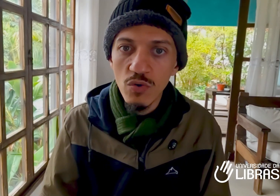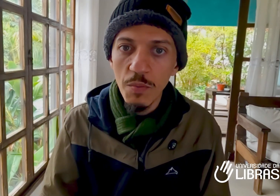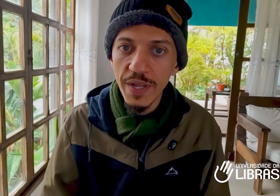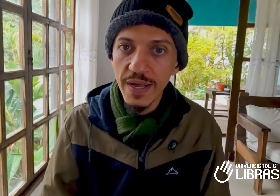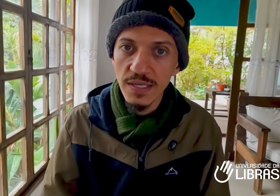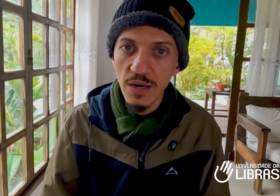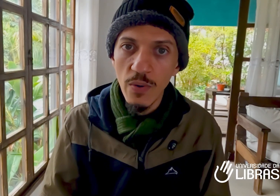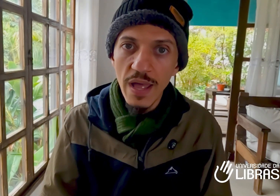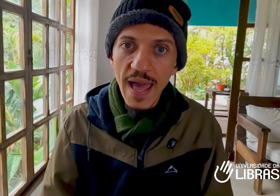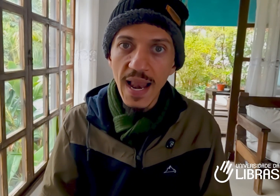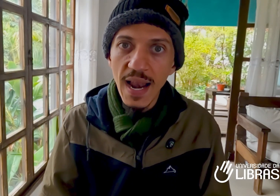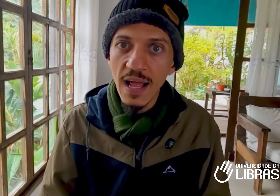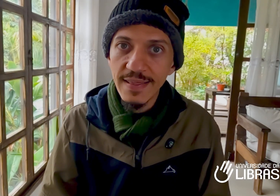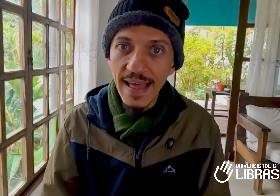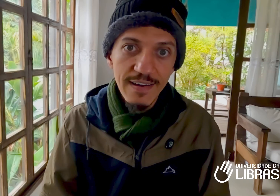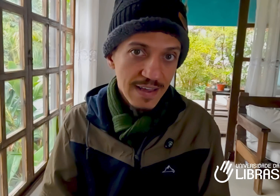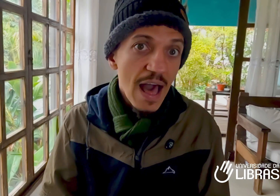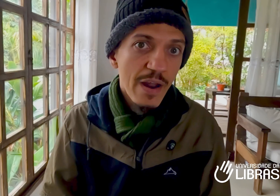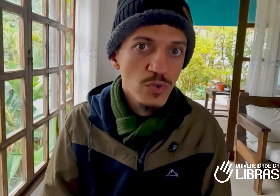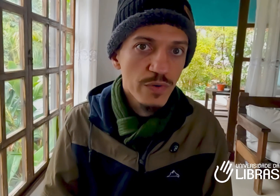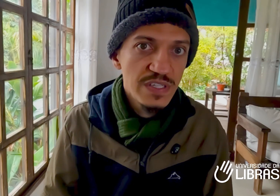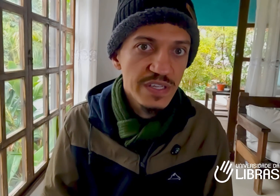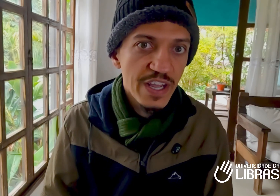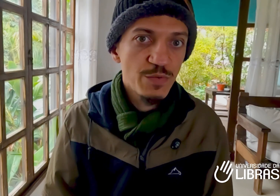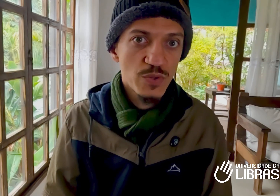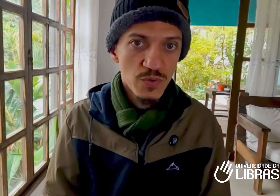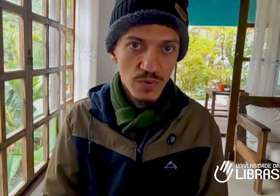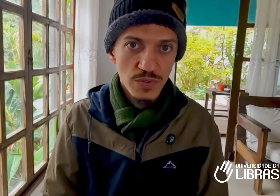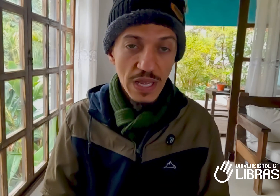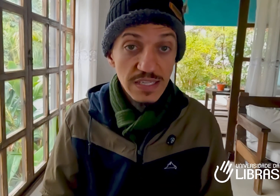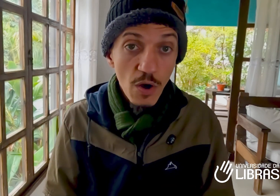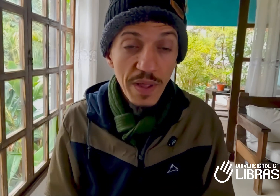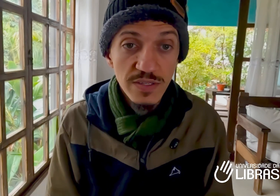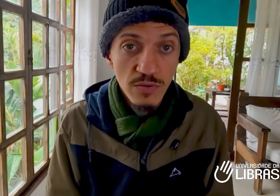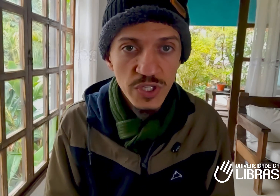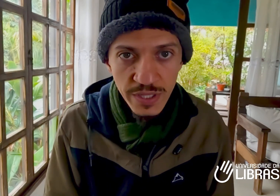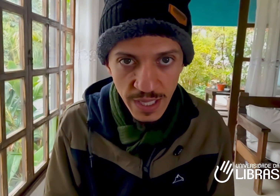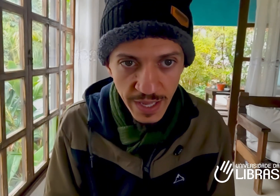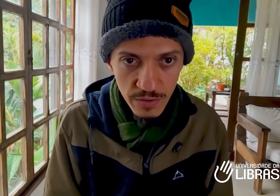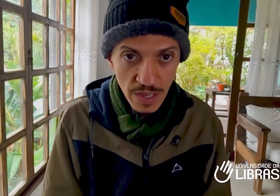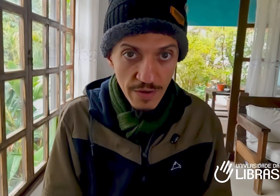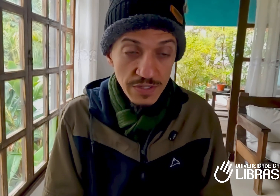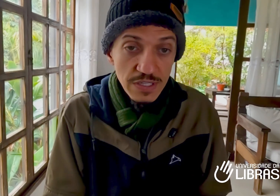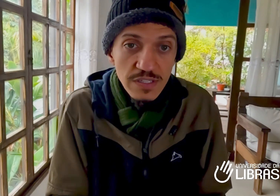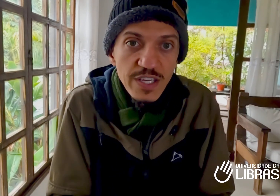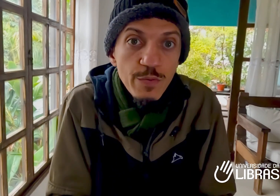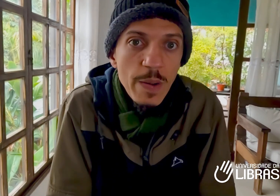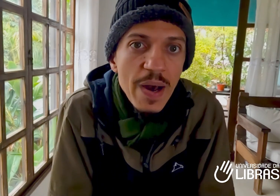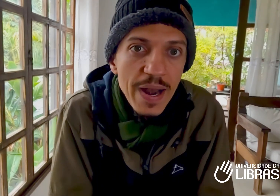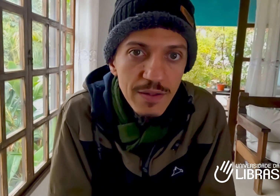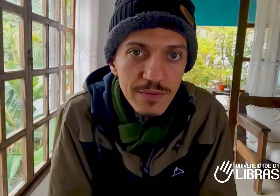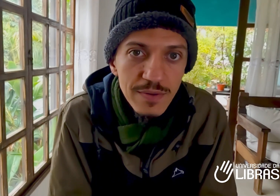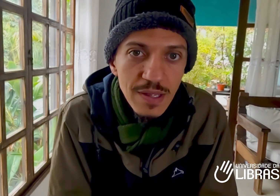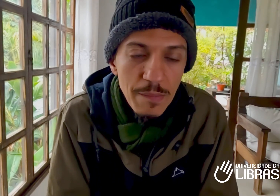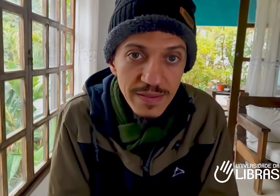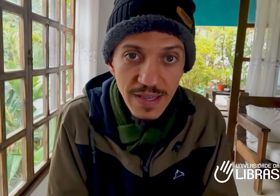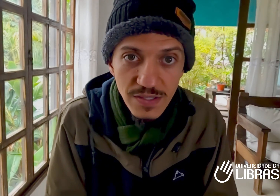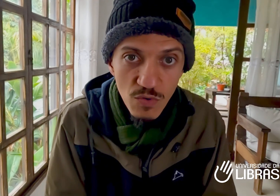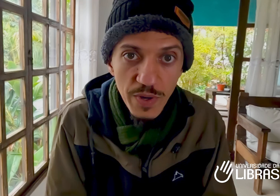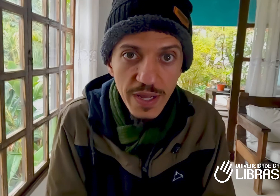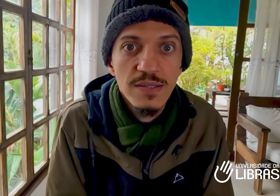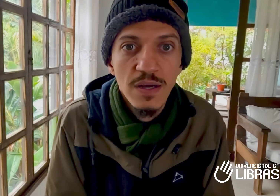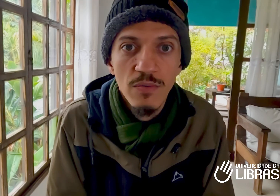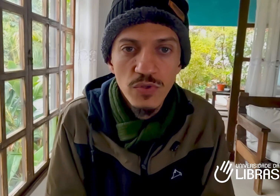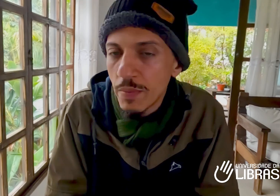de comunicação ela está clara o suficiente para os surdos? Eles realmente estão te entendendo? Você se sente preparado para ter